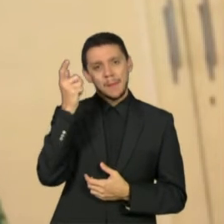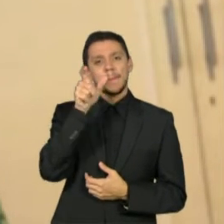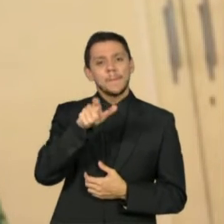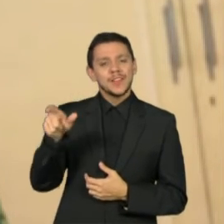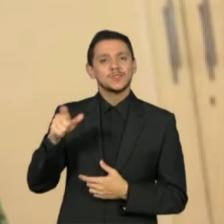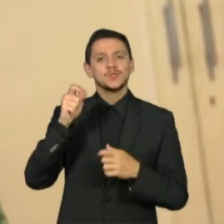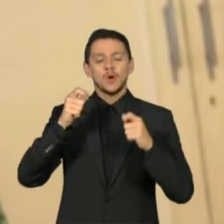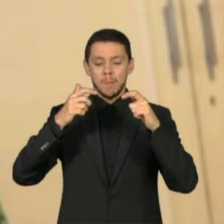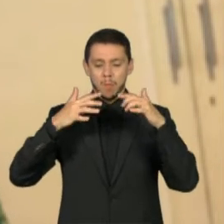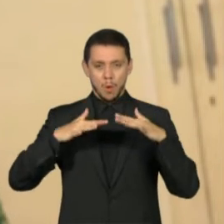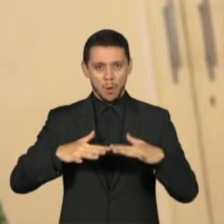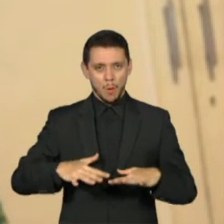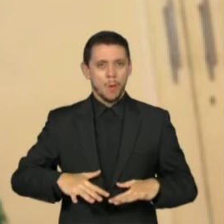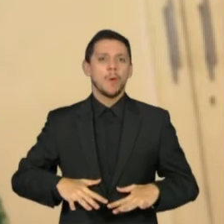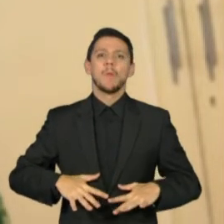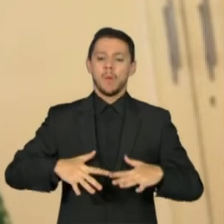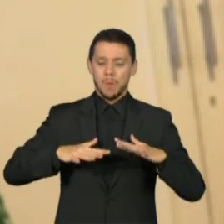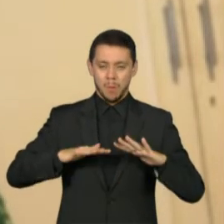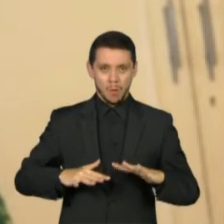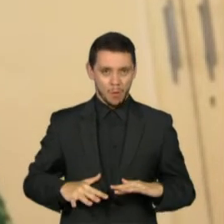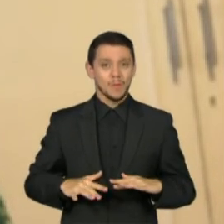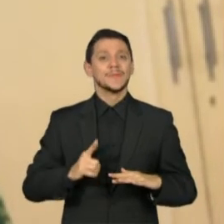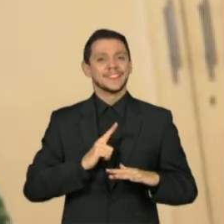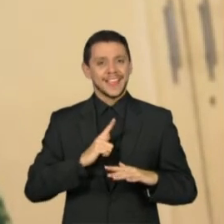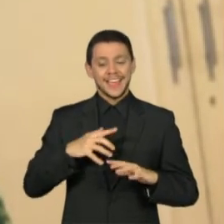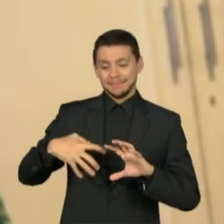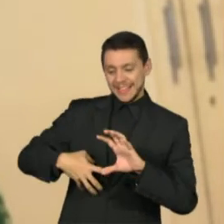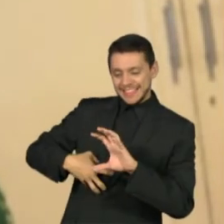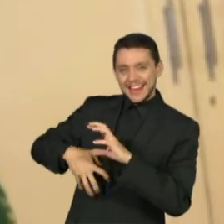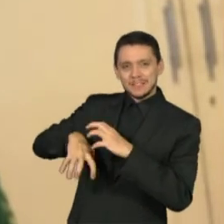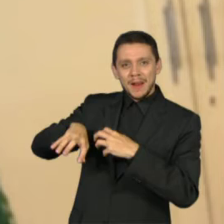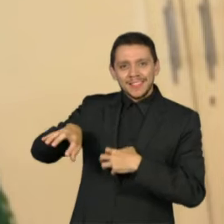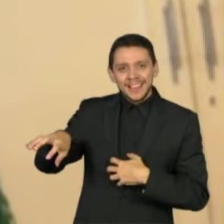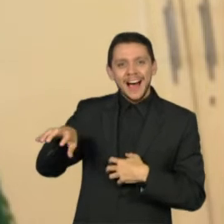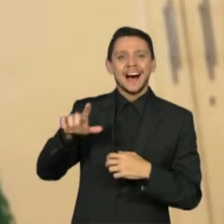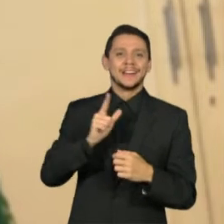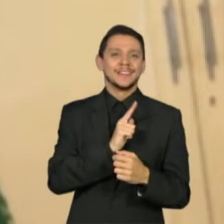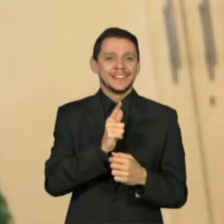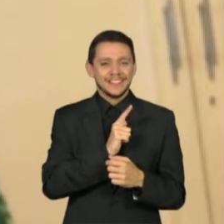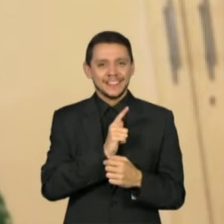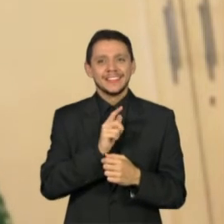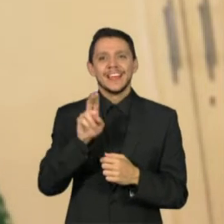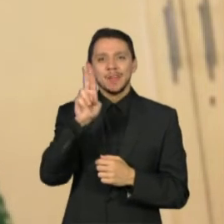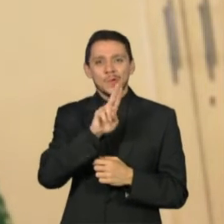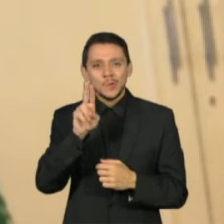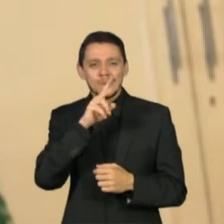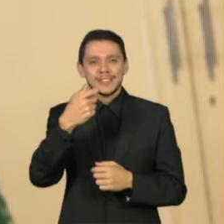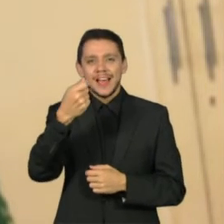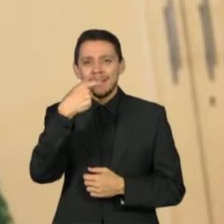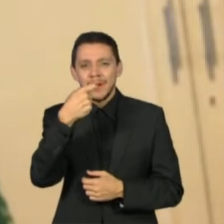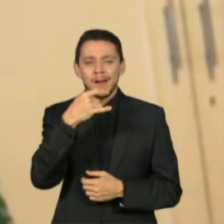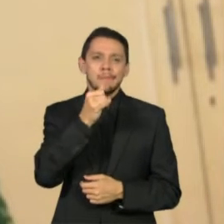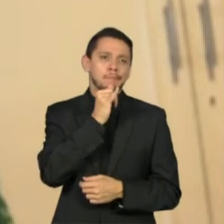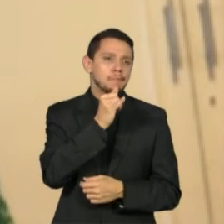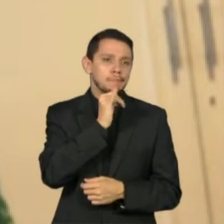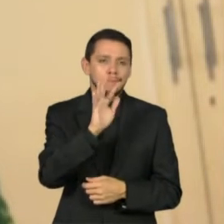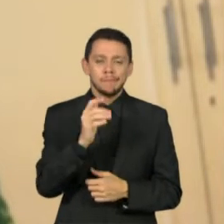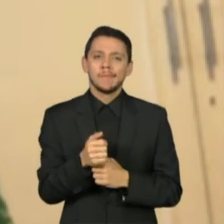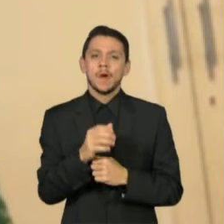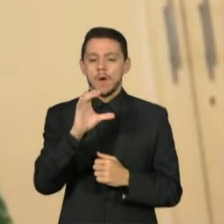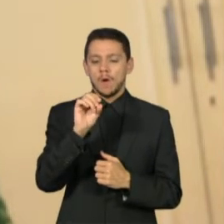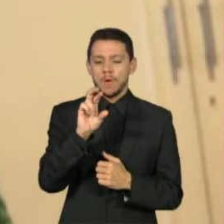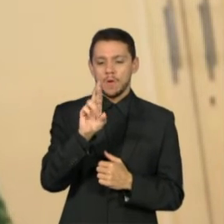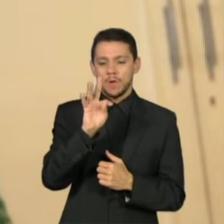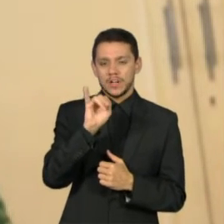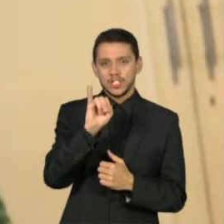são os pacientes transplantados, pacientes que usam drogas como, por exemplo, o corticoide